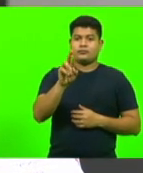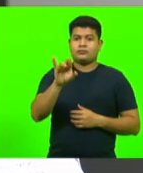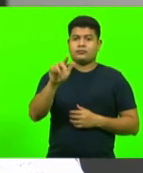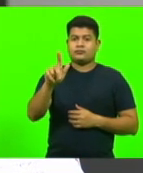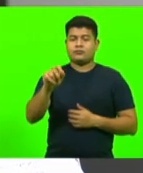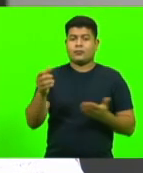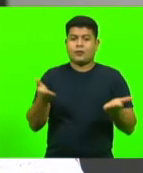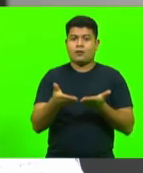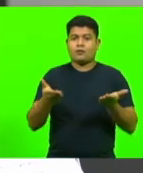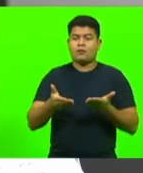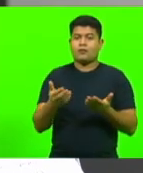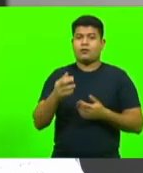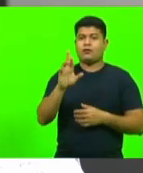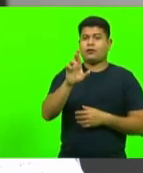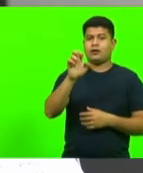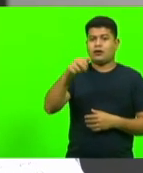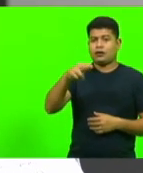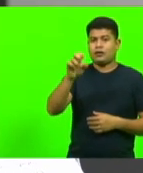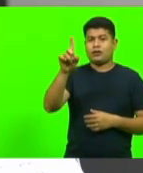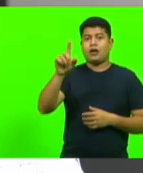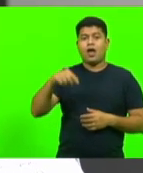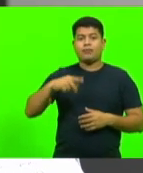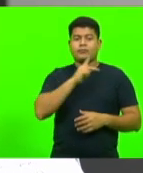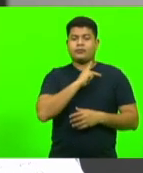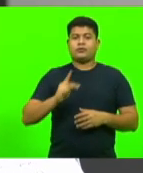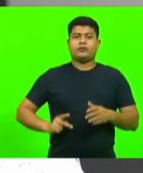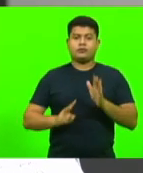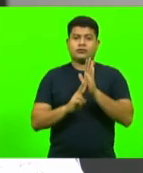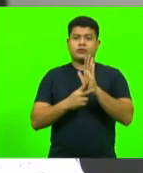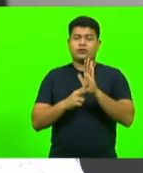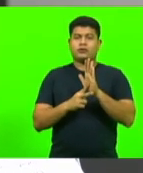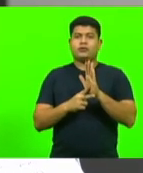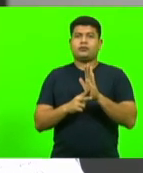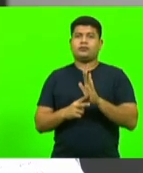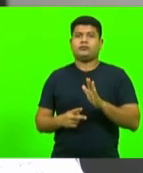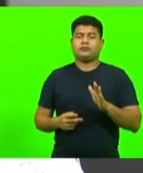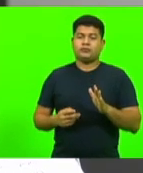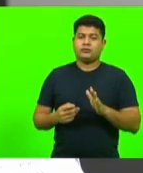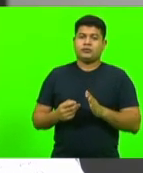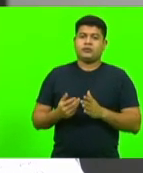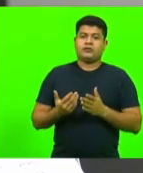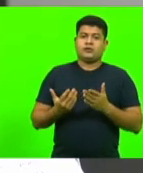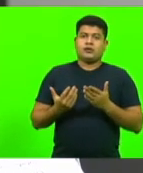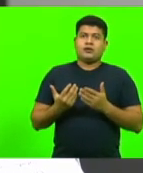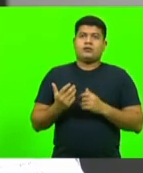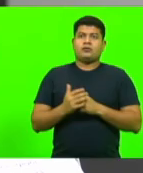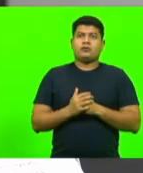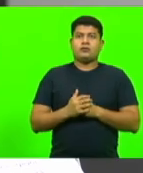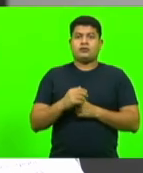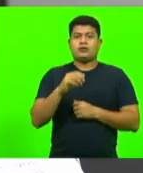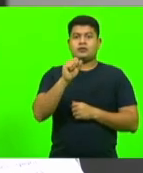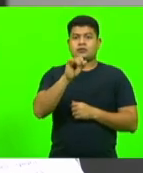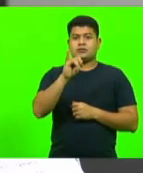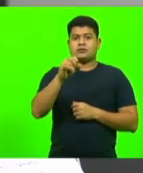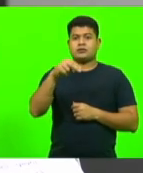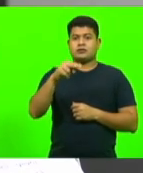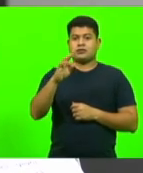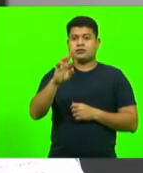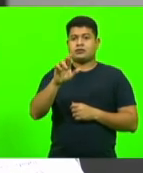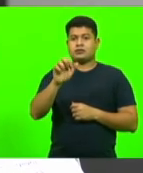Renê Muraro presidente do sindicato dos trabalhadores no serviço público municipal de Florianópolis o sim trazem